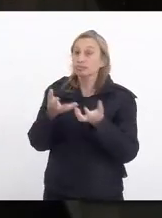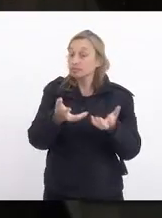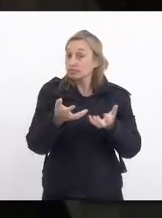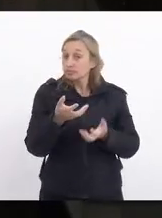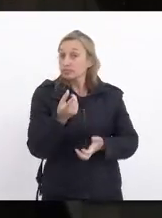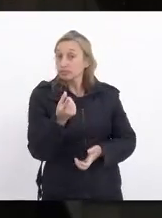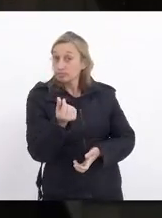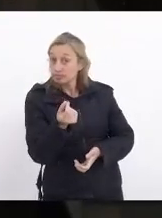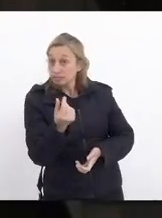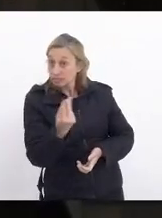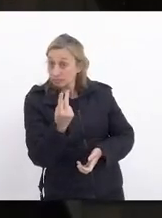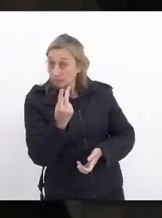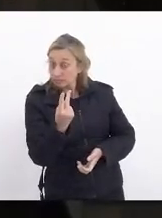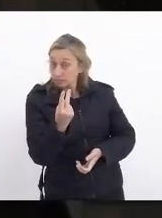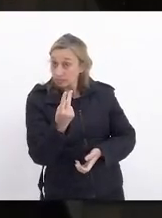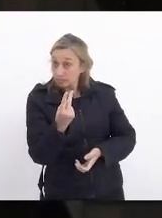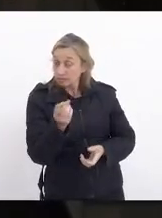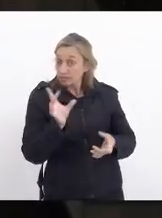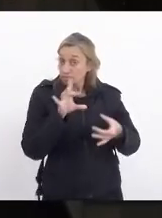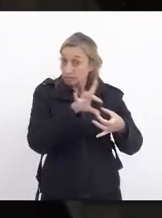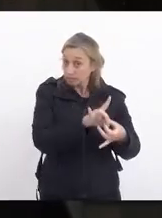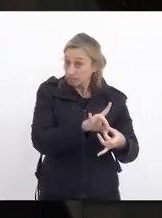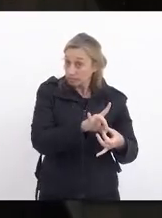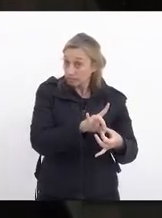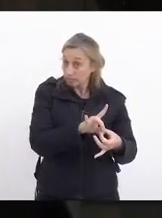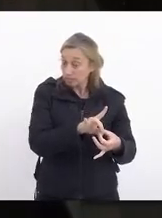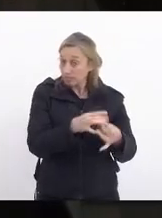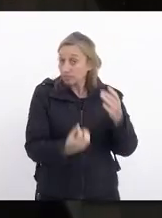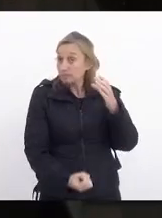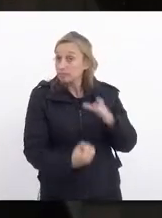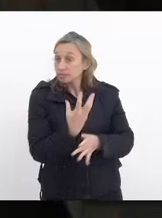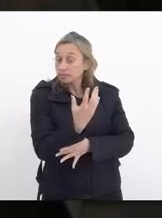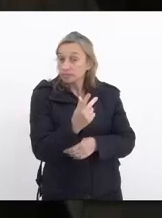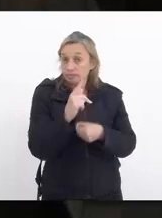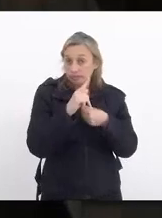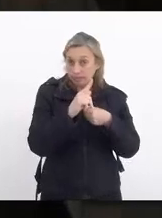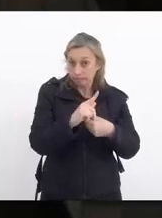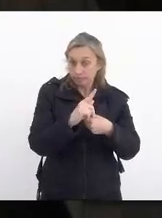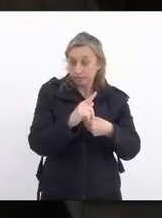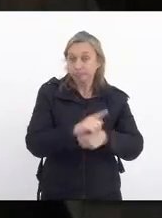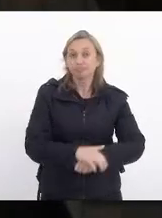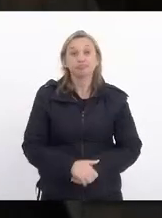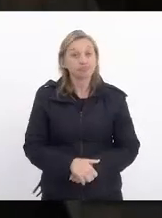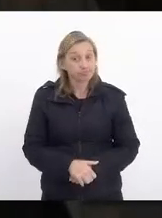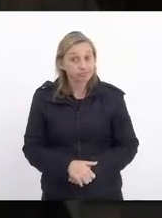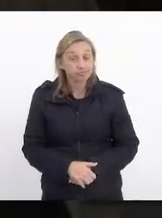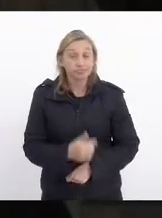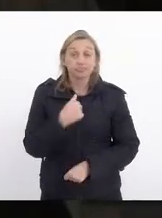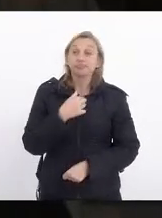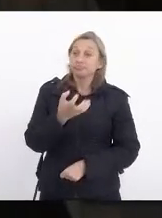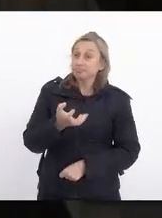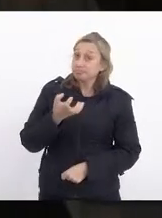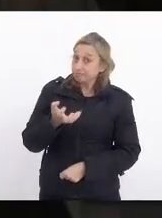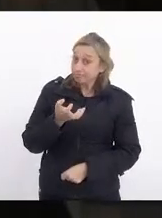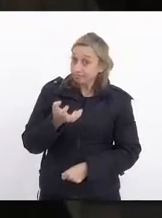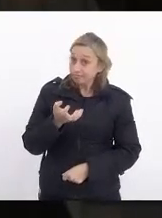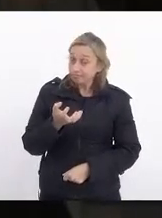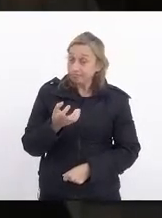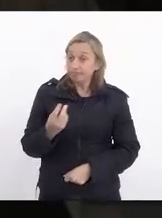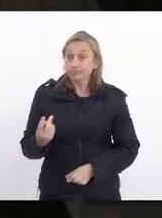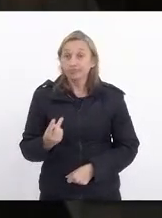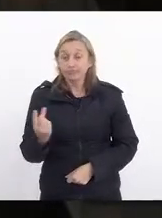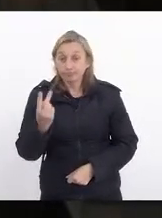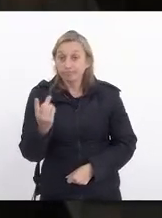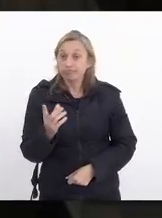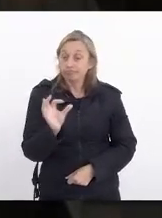que essa taxa ficasse ligada à produção do petróleo Oi e eu queria estabelecer um